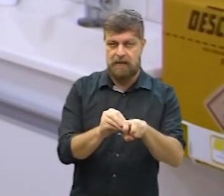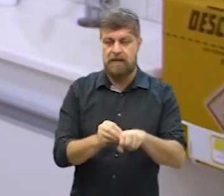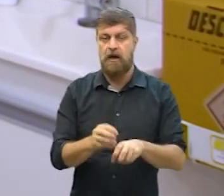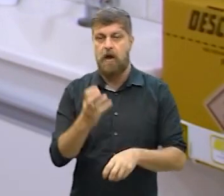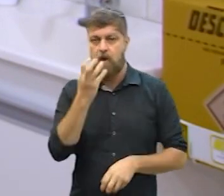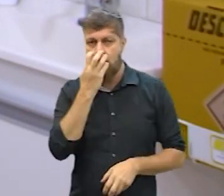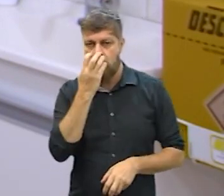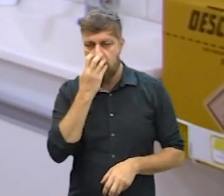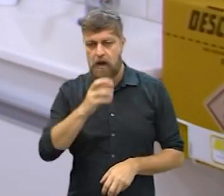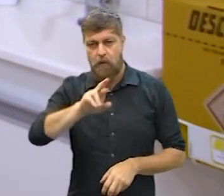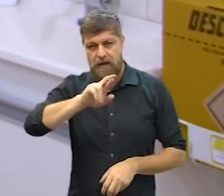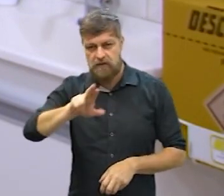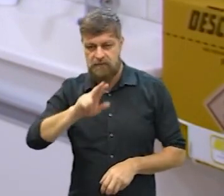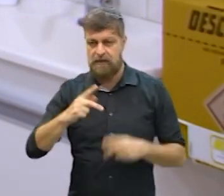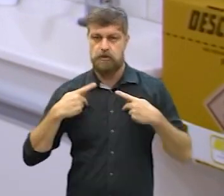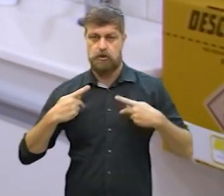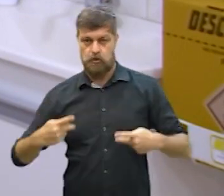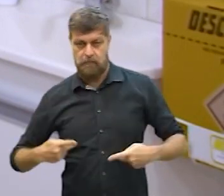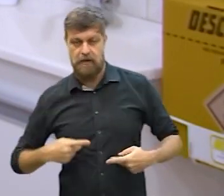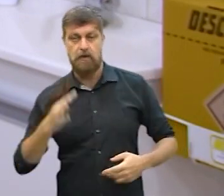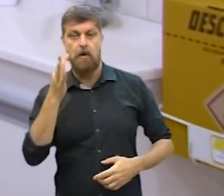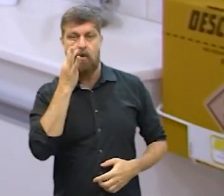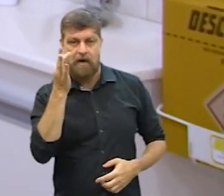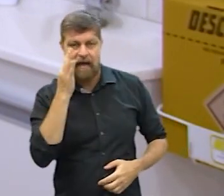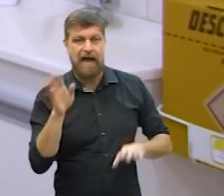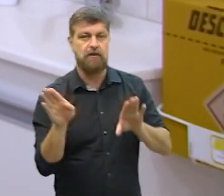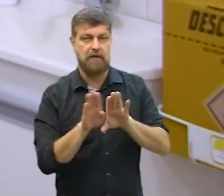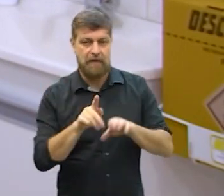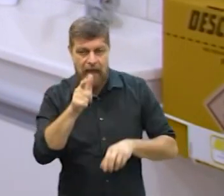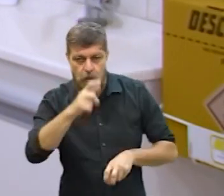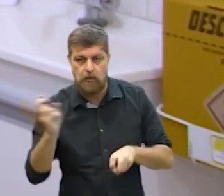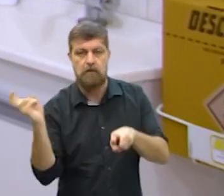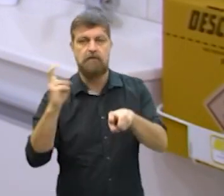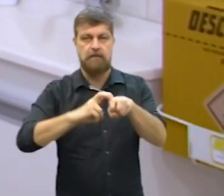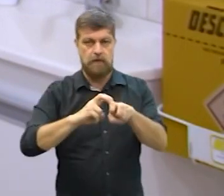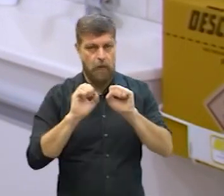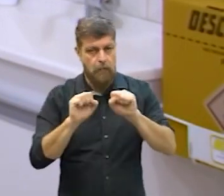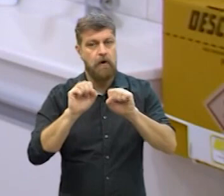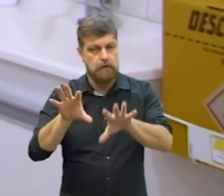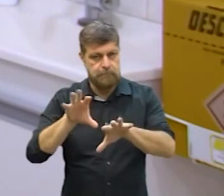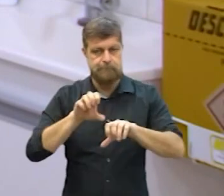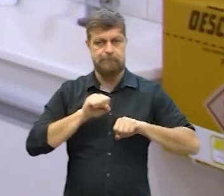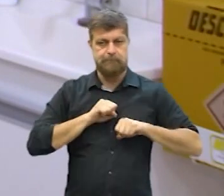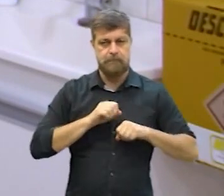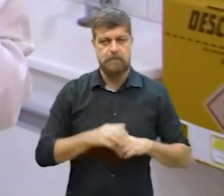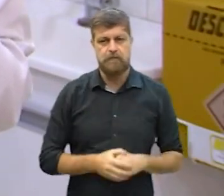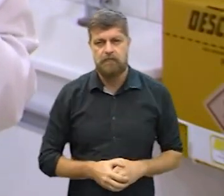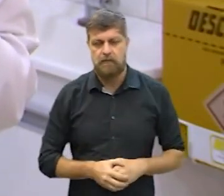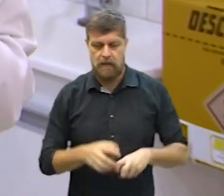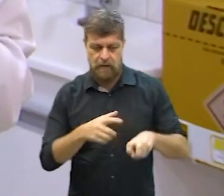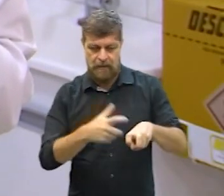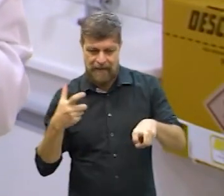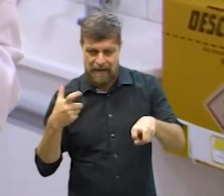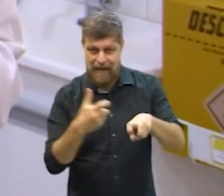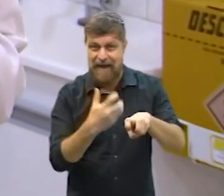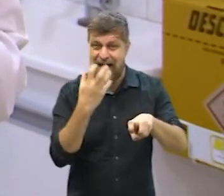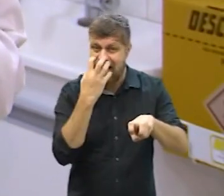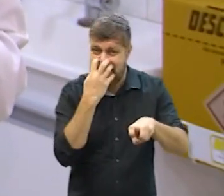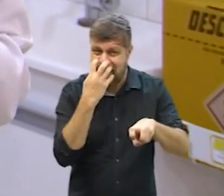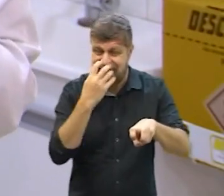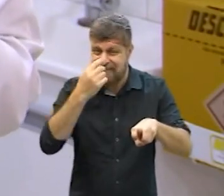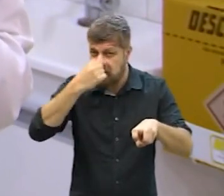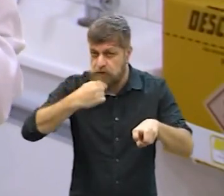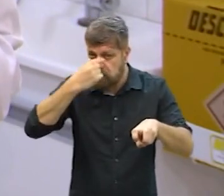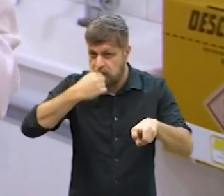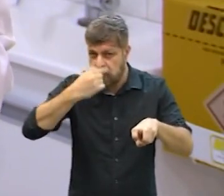gripe. Assim como o cão é diferente do agente causador do humano, o de gato também é diferente, mas ele pode pegar sim. A vacina de